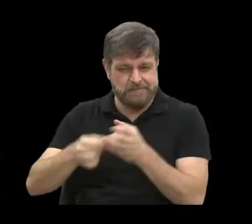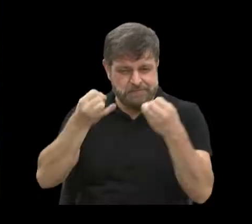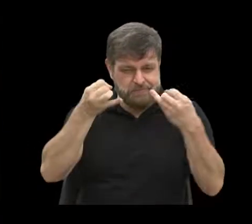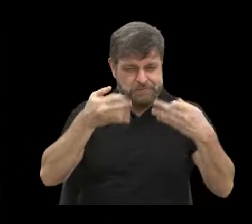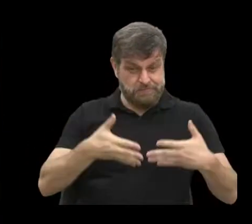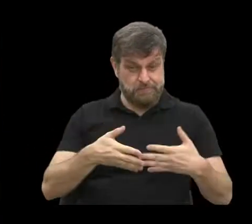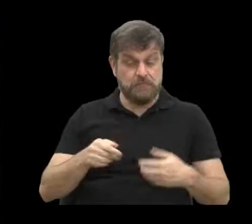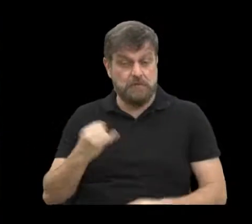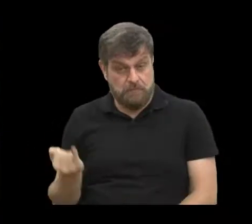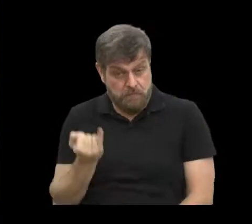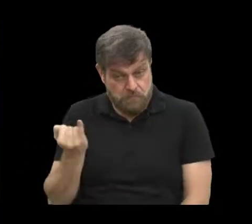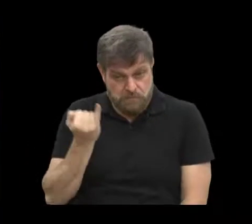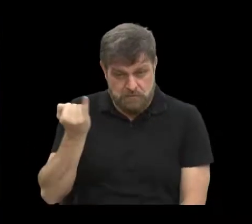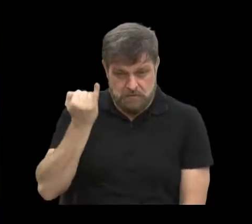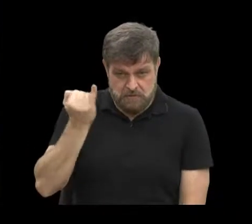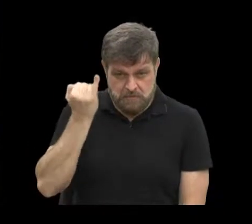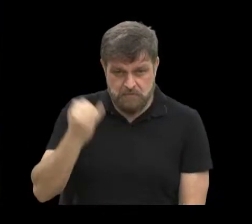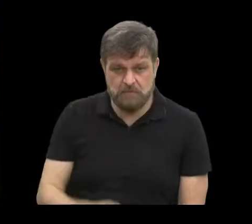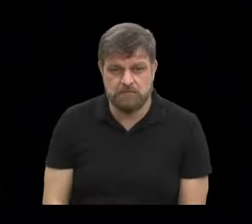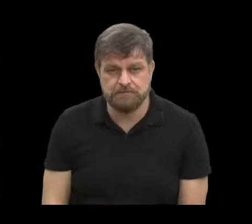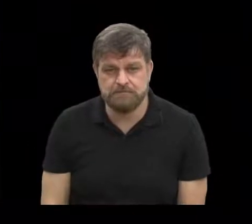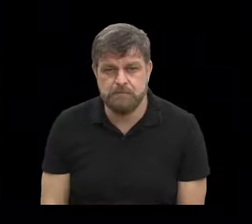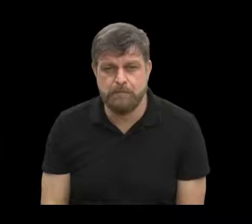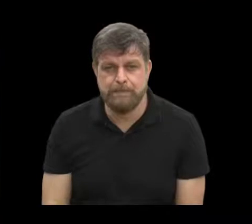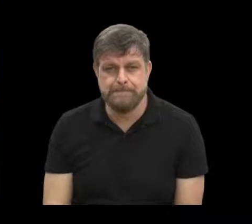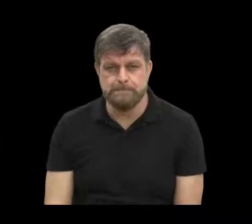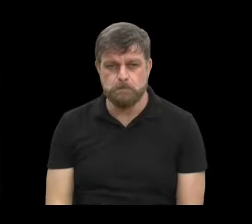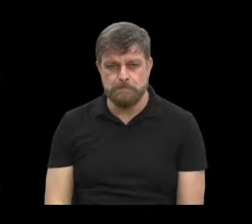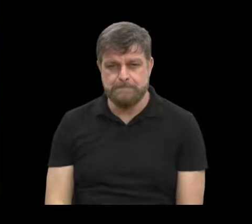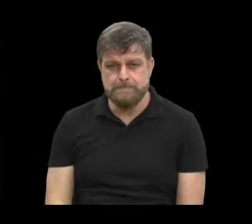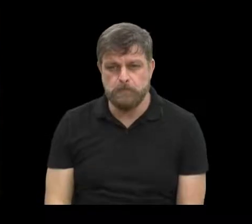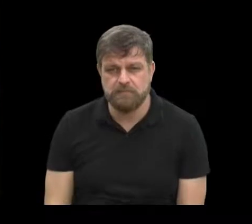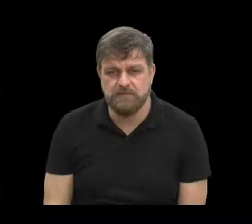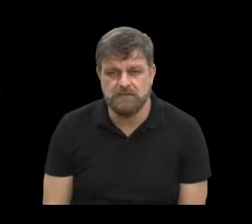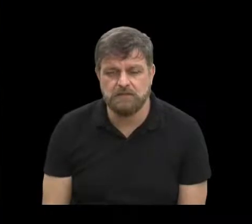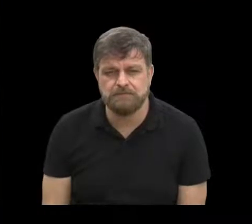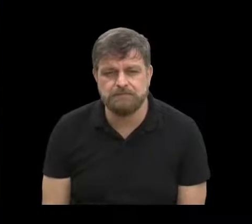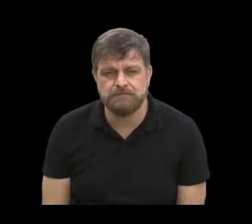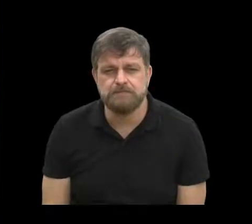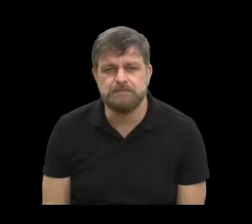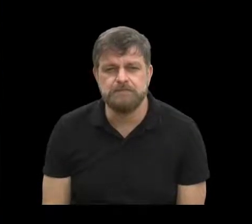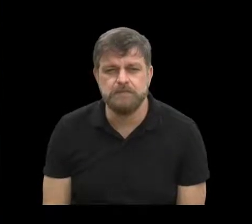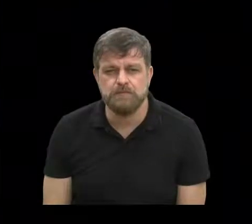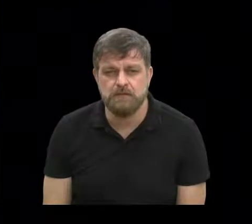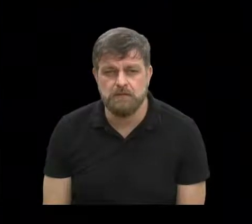bem importantes na sequência, tá bom?